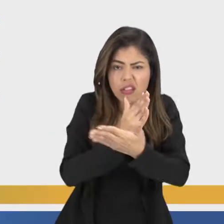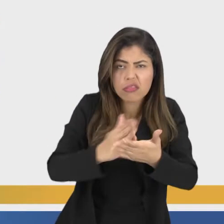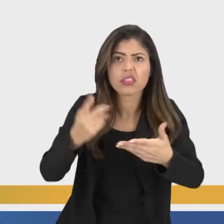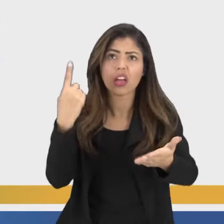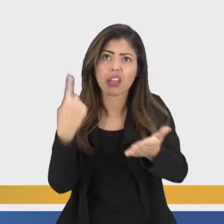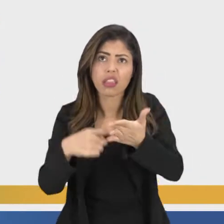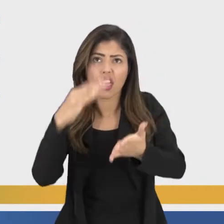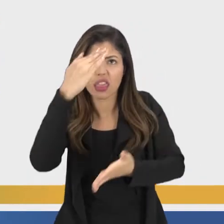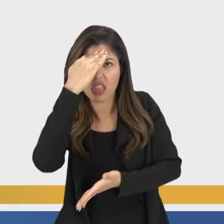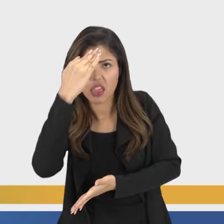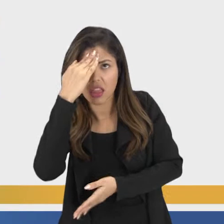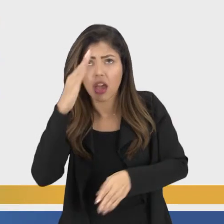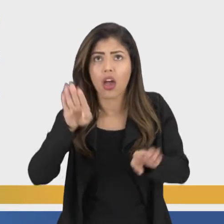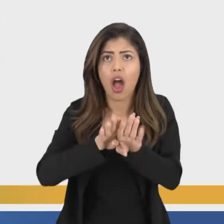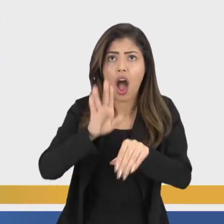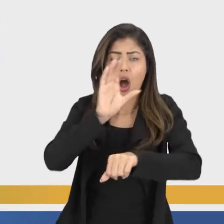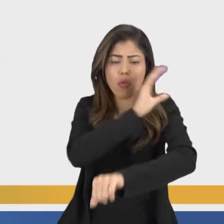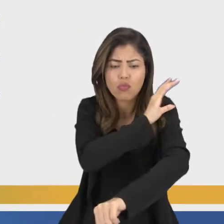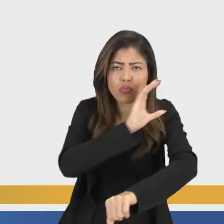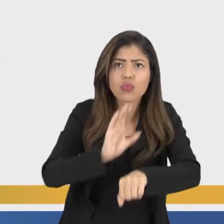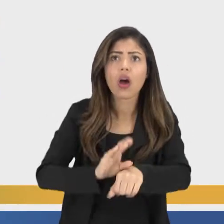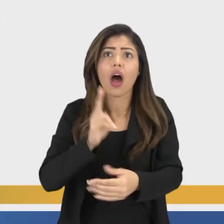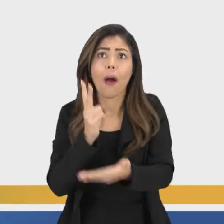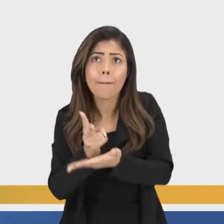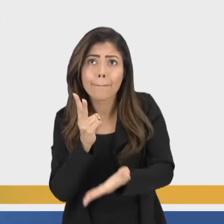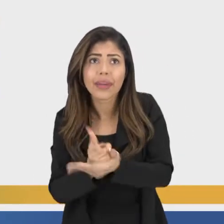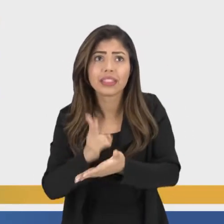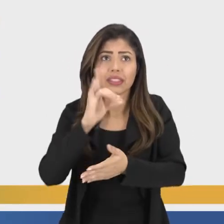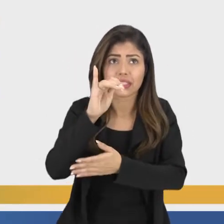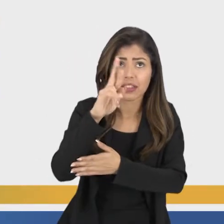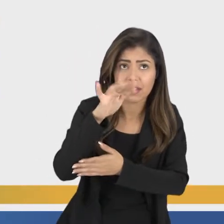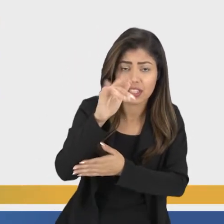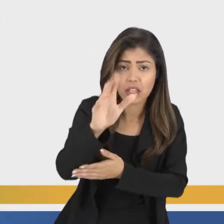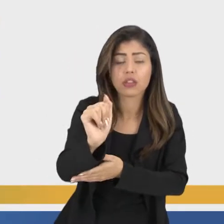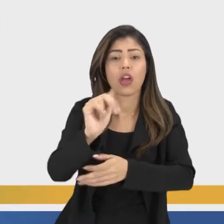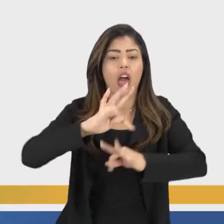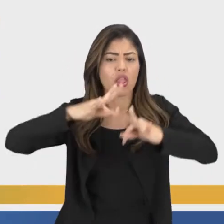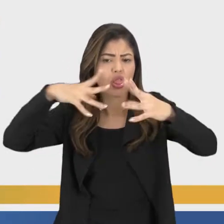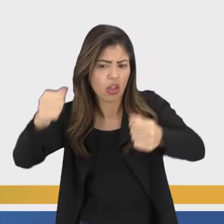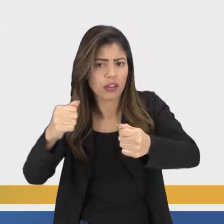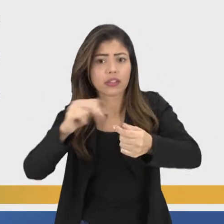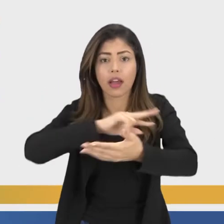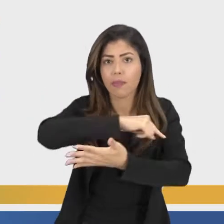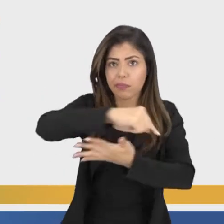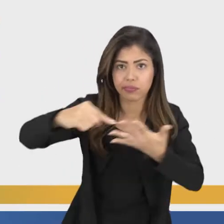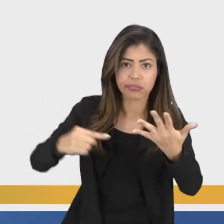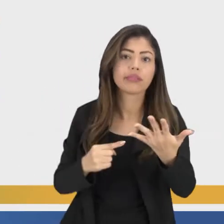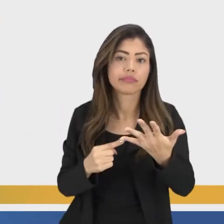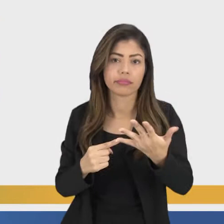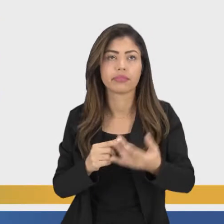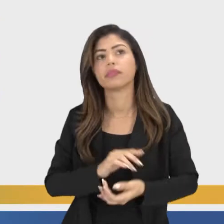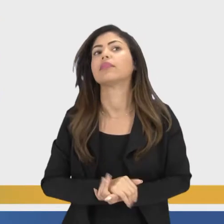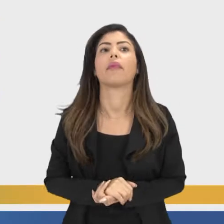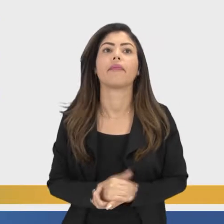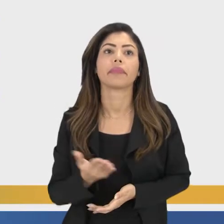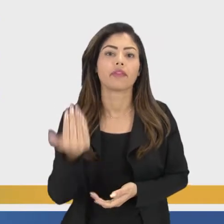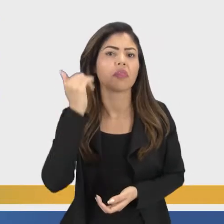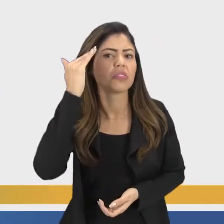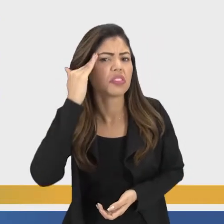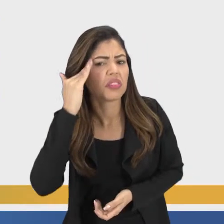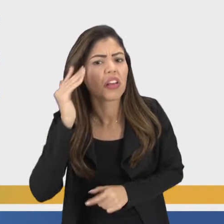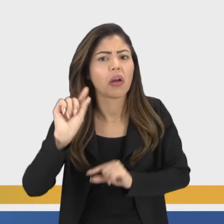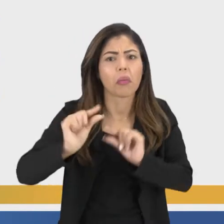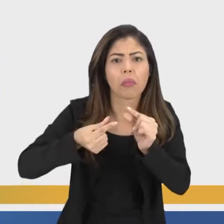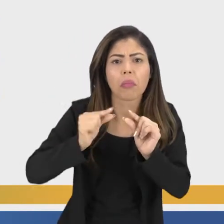vezes compreendendo culturas ou mesmo civilizações totalmente diversas. Vamos